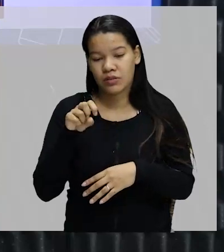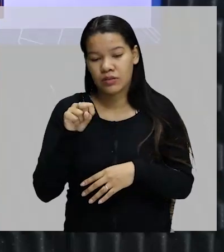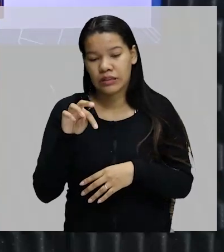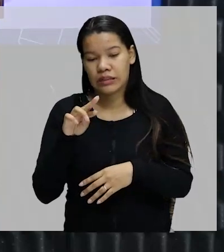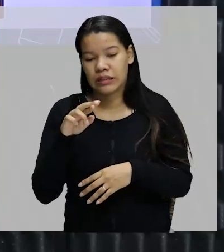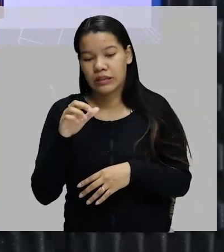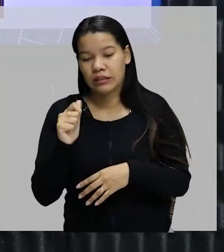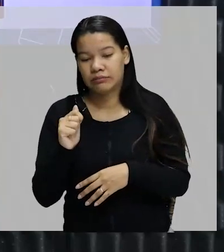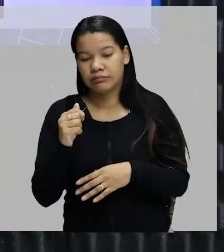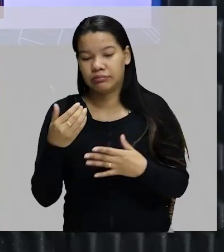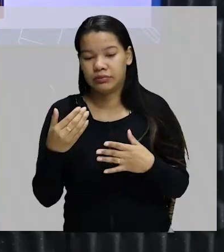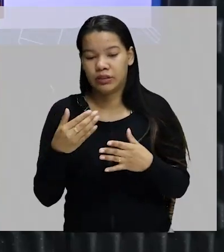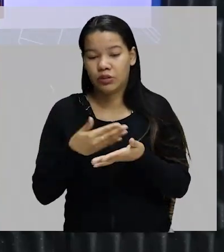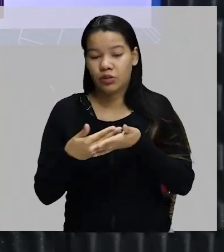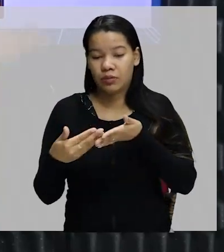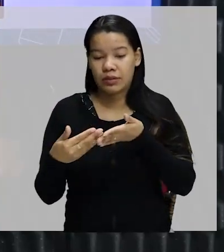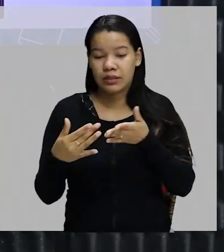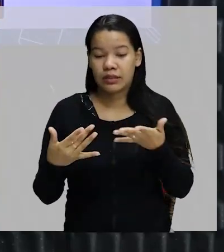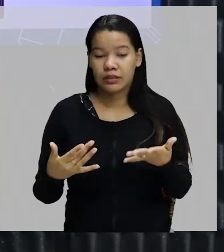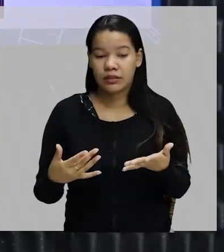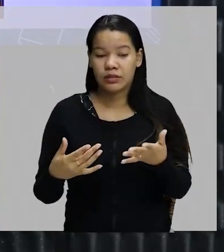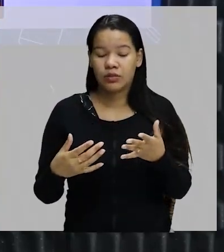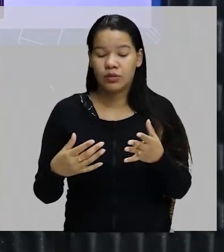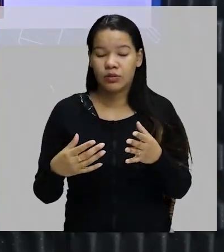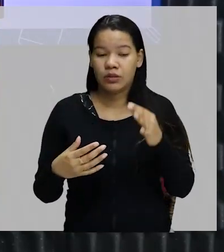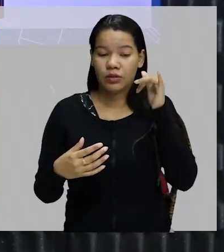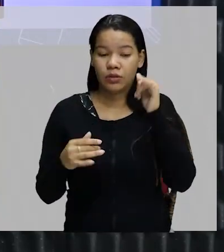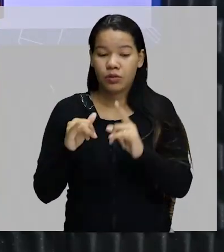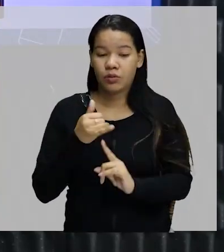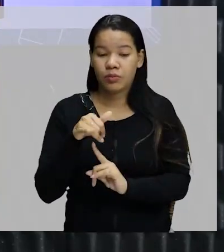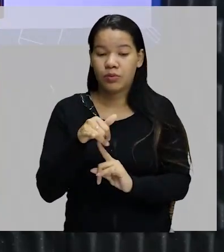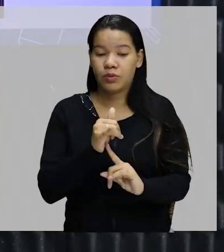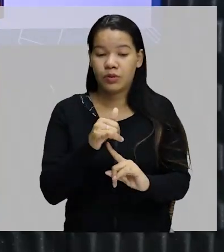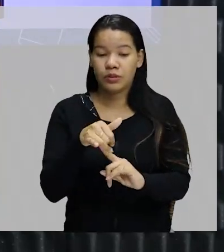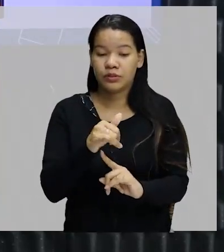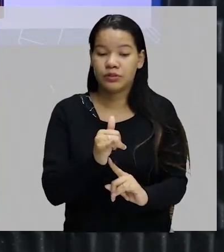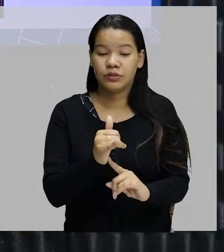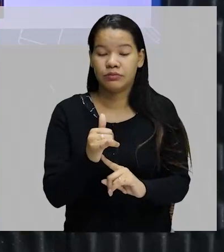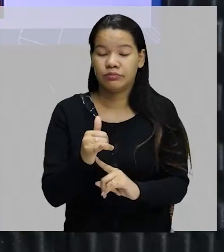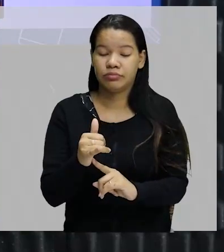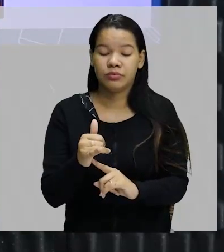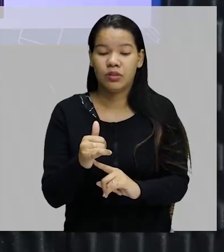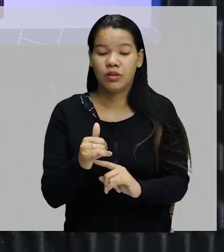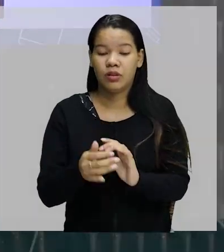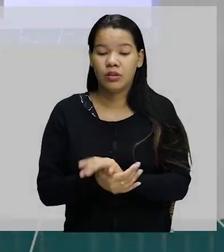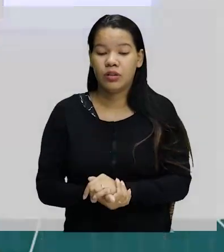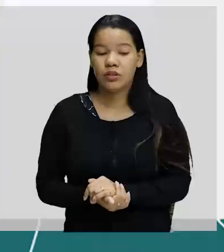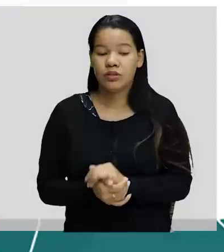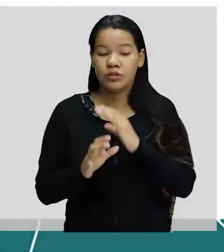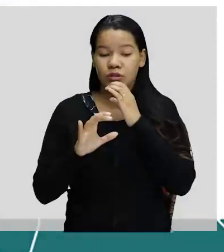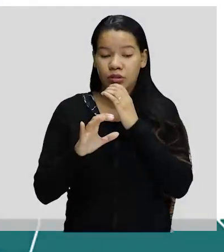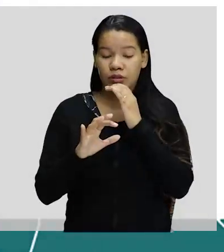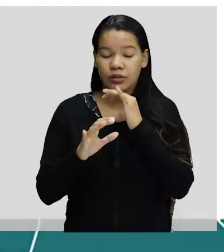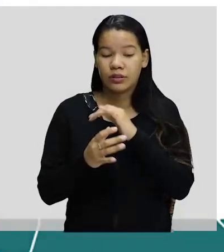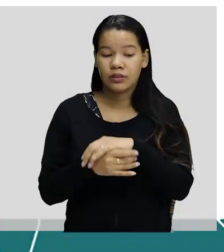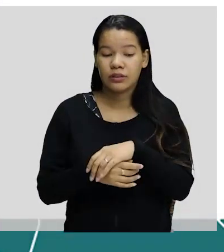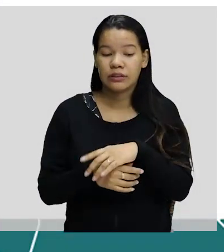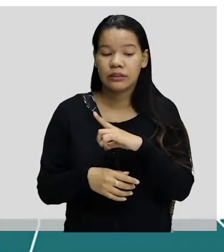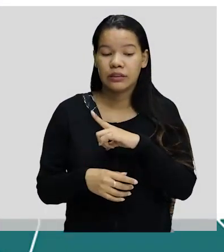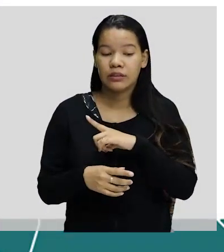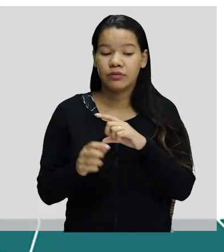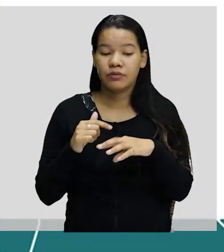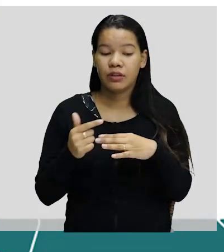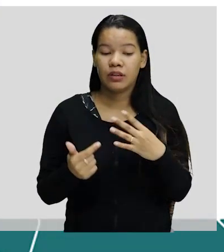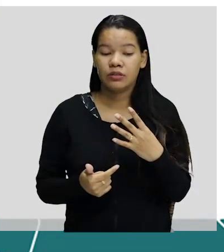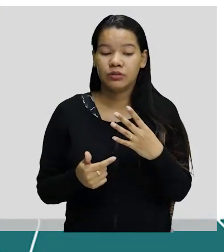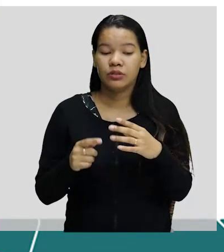Assim surge o boi de orquestra. Esse vocês conhecem muito bem, existem muitas apresentações desses bois. É o boi de